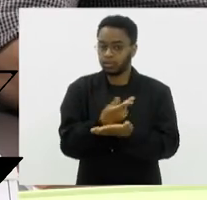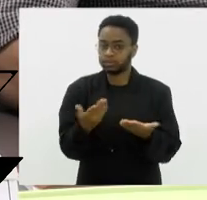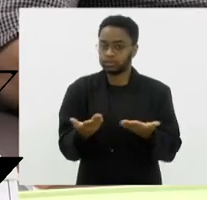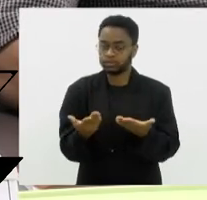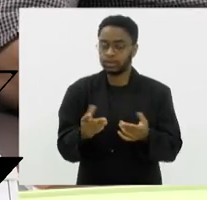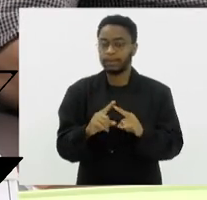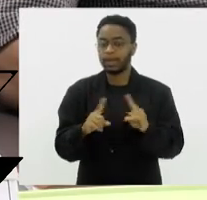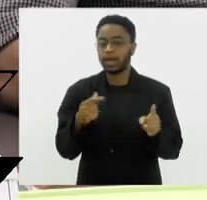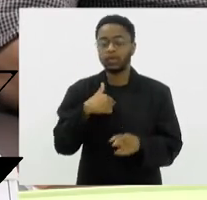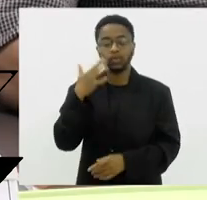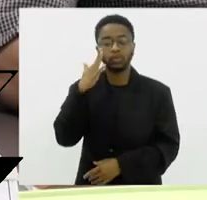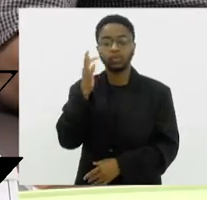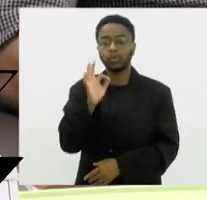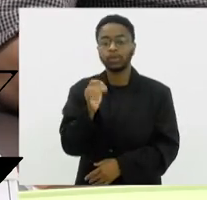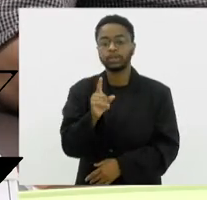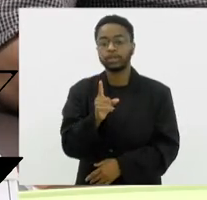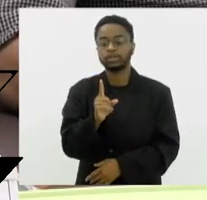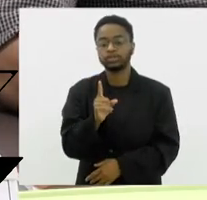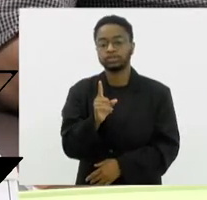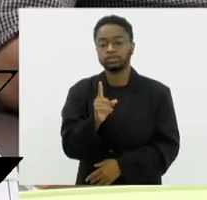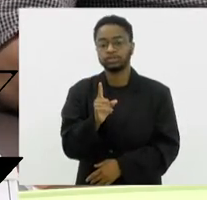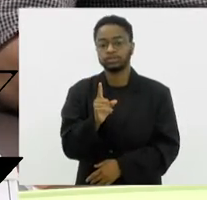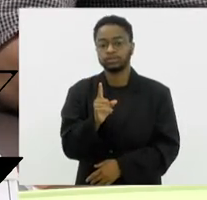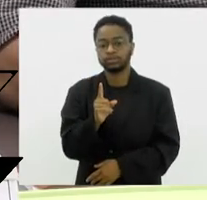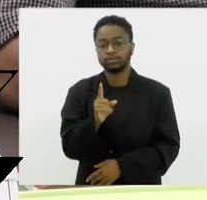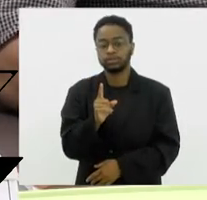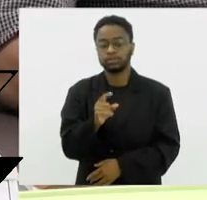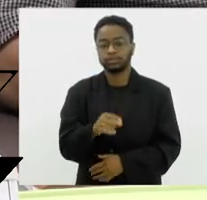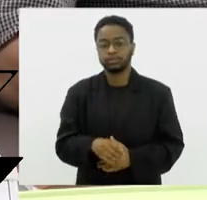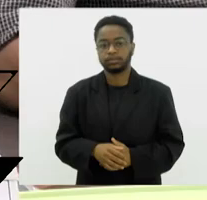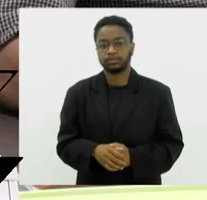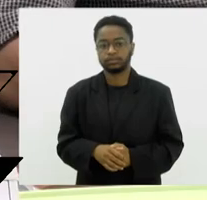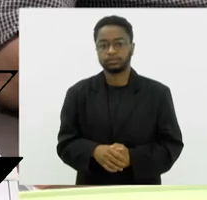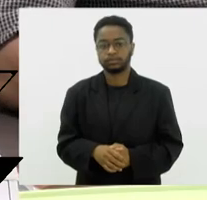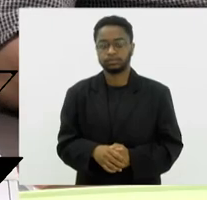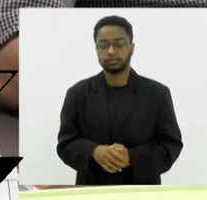que eu não estava entendendo era